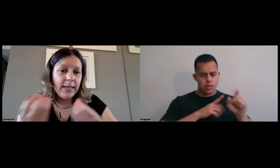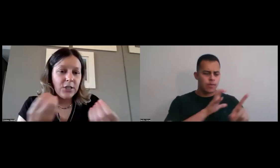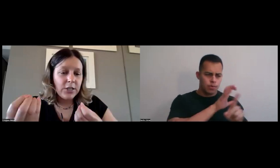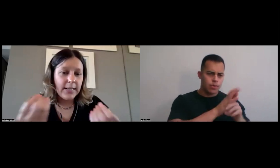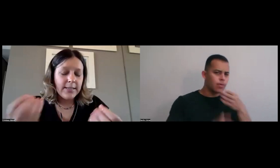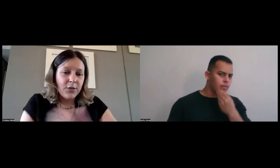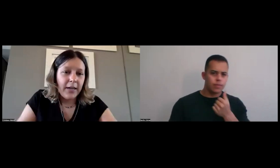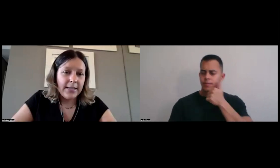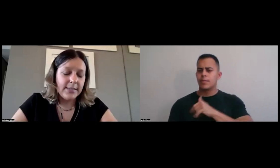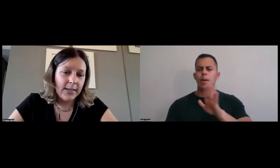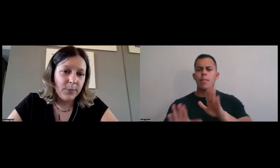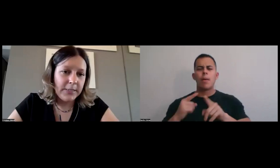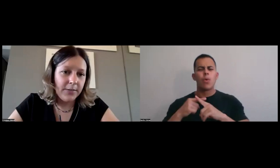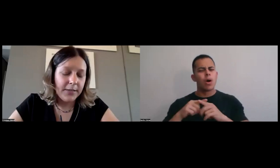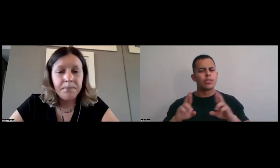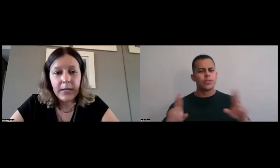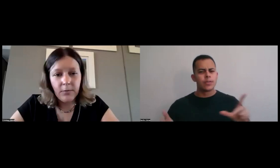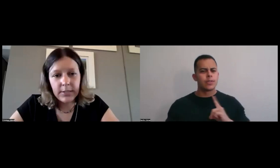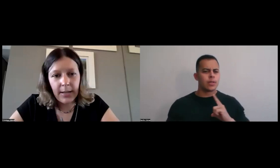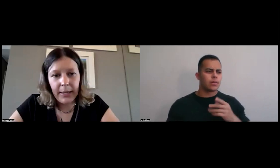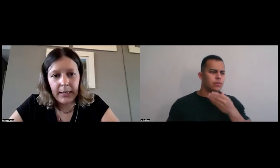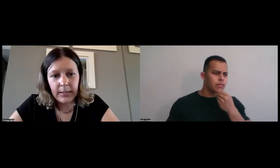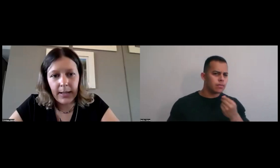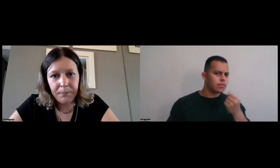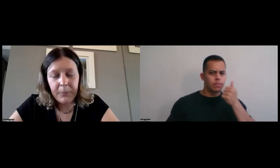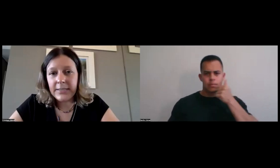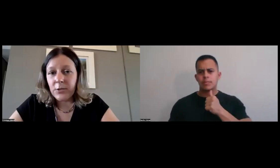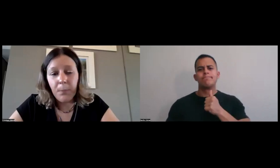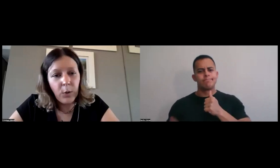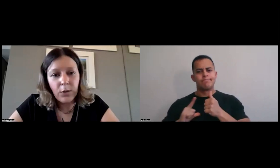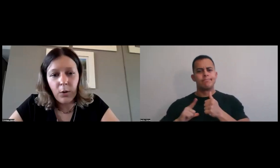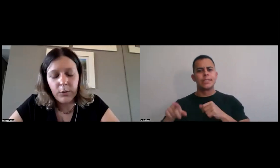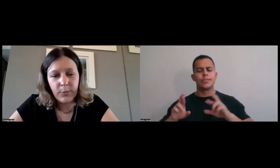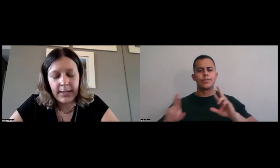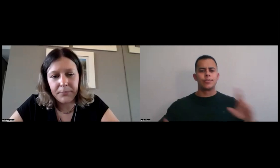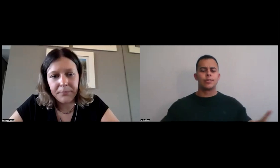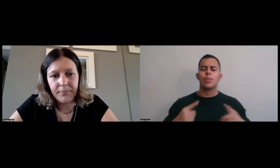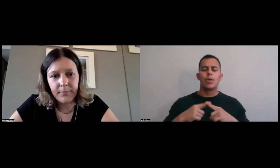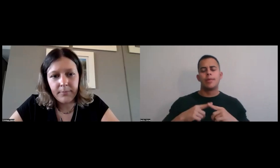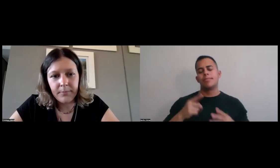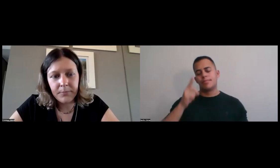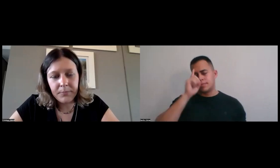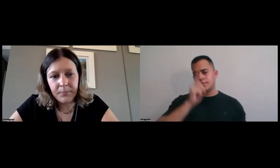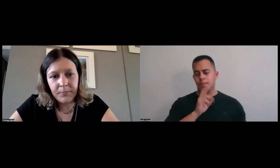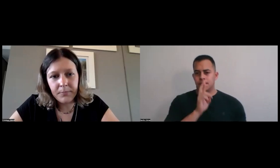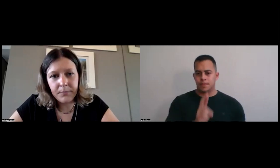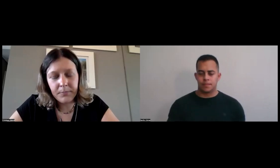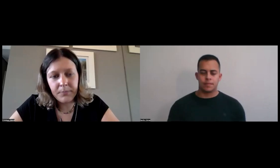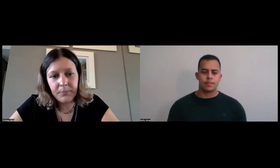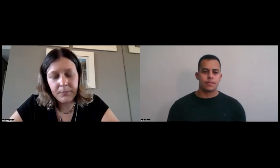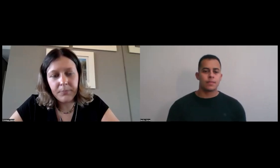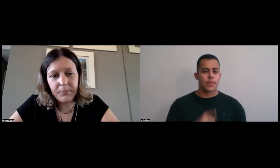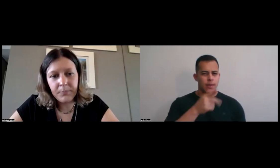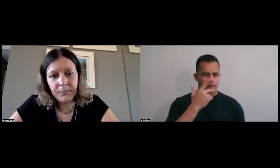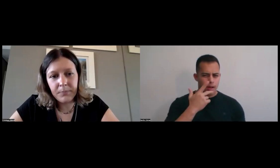que que a gente tem essa diferença sexo específica? Não se sabe ainda, tá? Essa Mas isso é diferença muito comum de mostrar. Essa diferença que você fala,